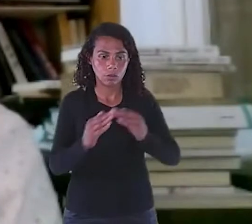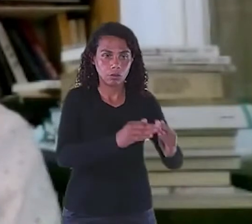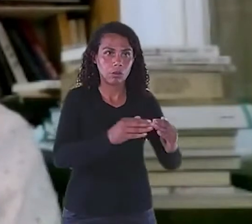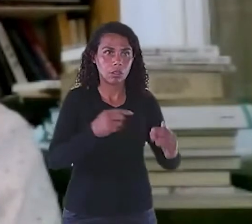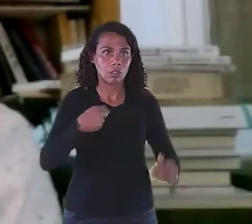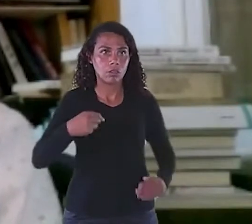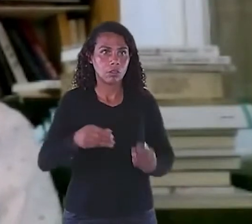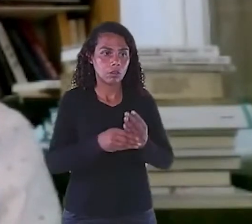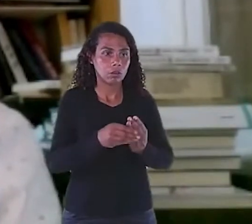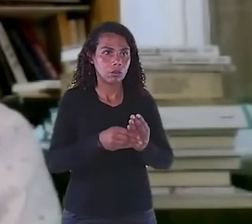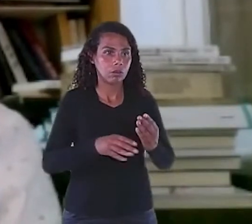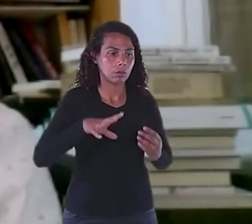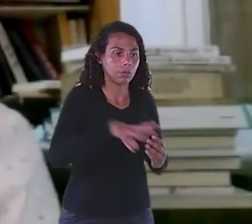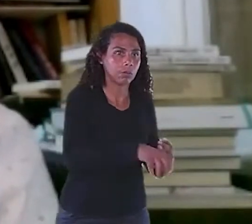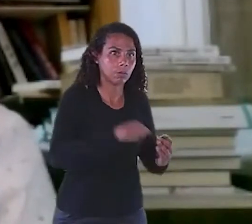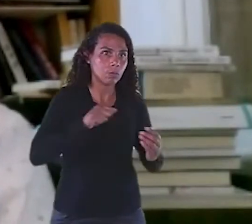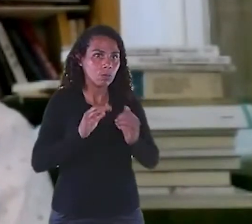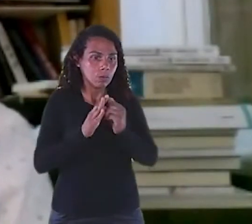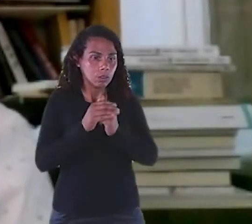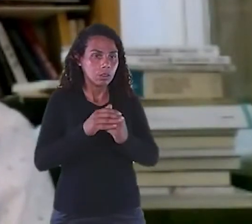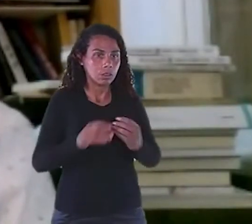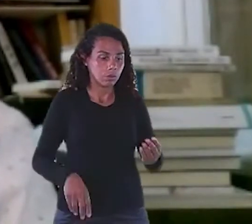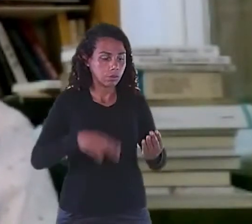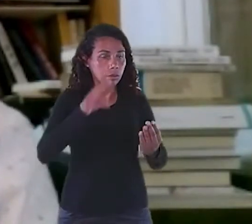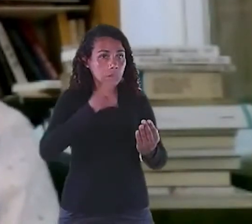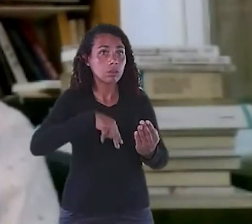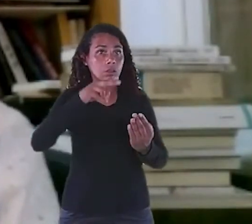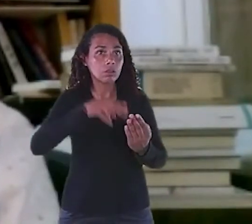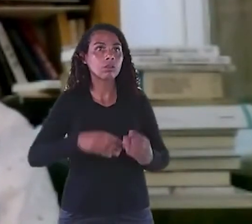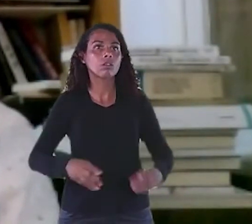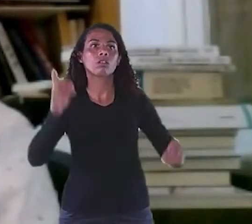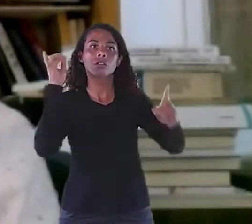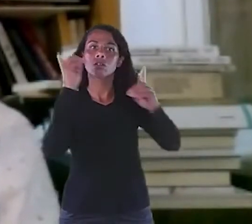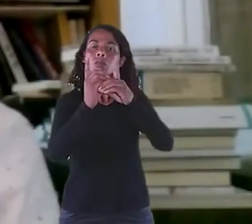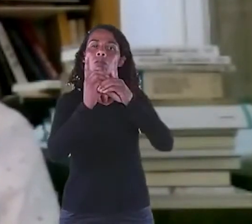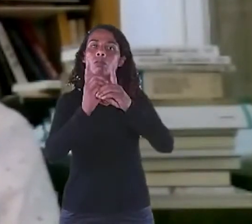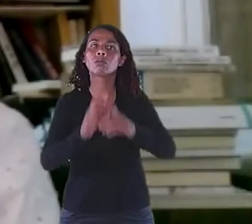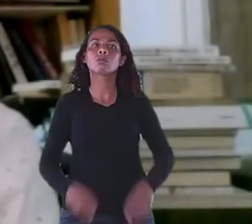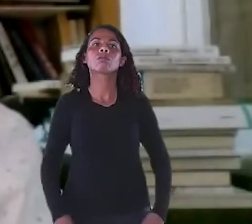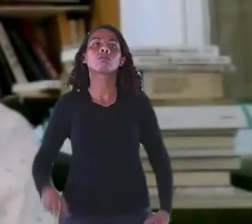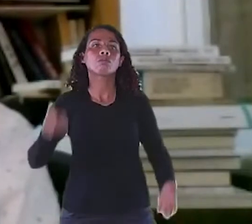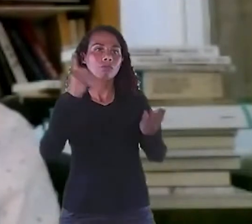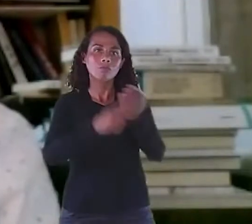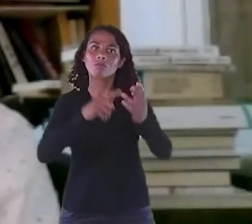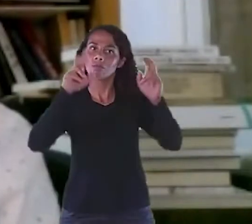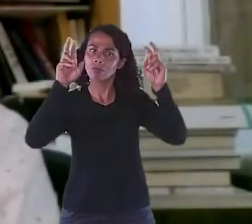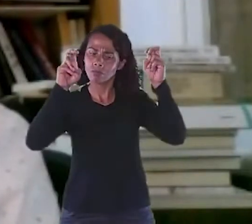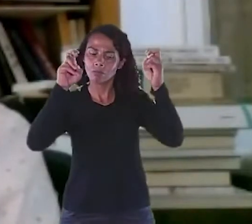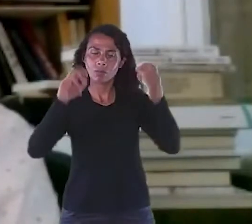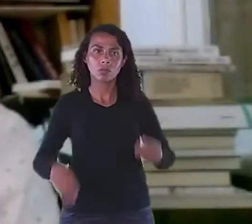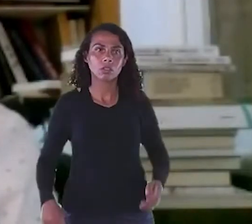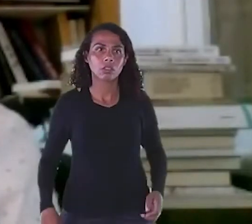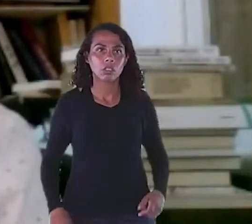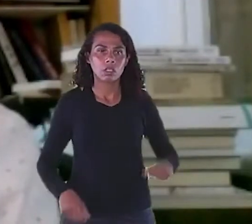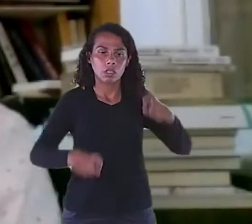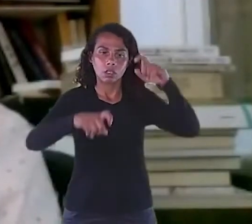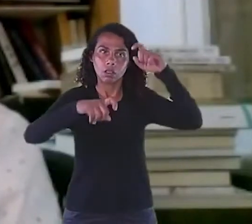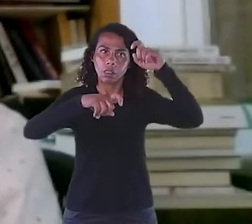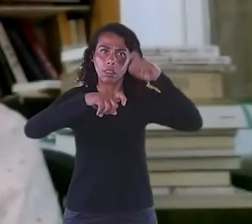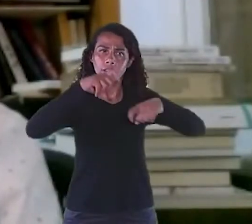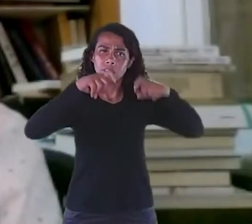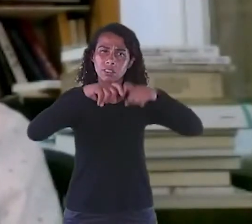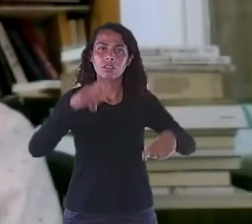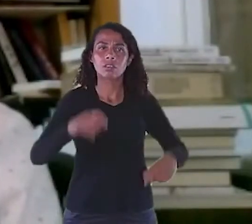eu achei alguma coisa muito boa. E eu vou dizer até que a sacanagem era o de menos ali, era muito